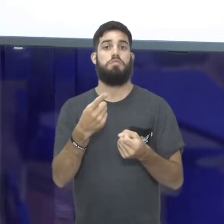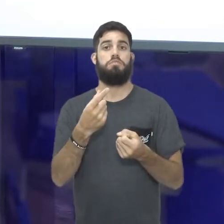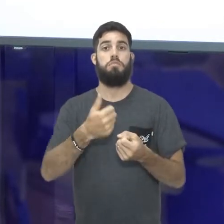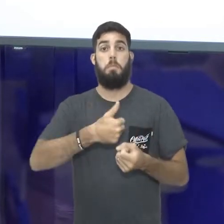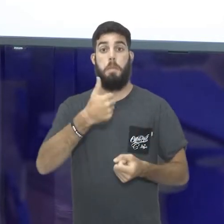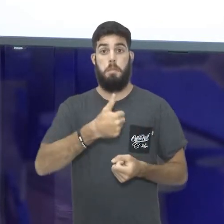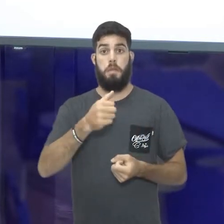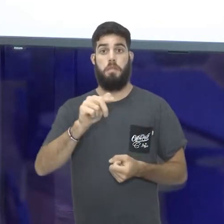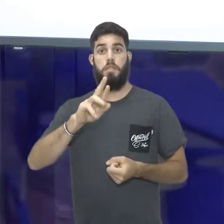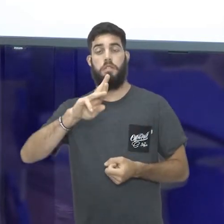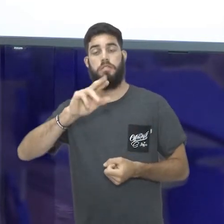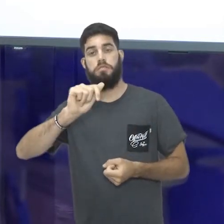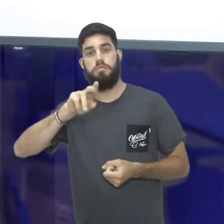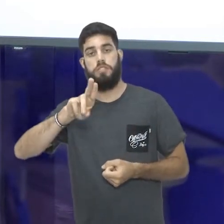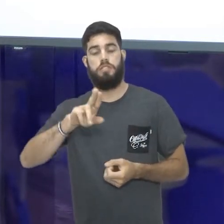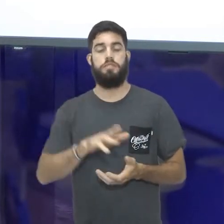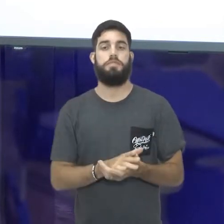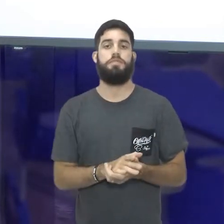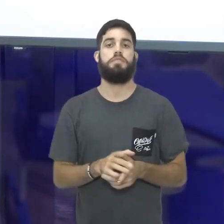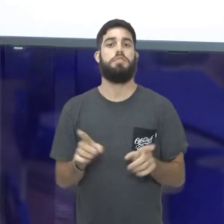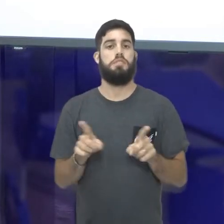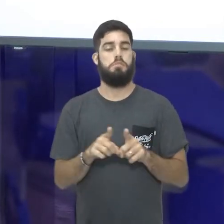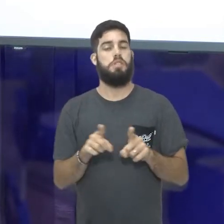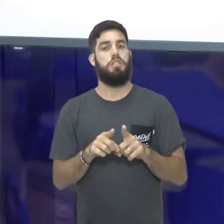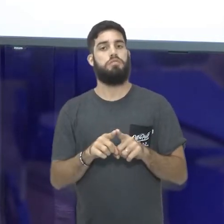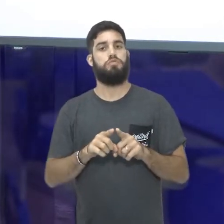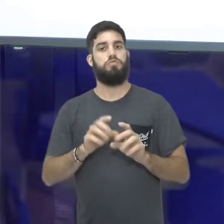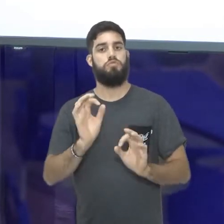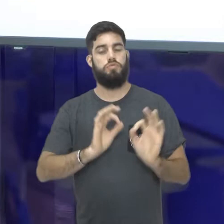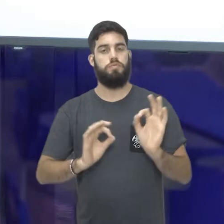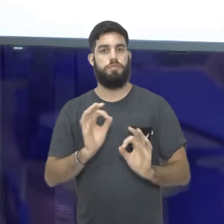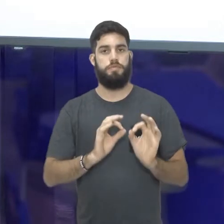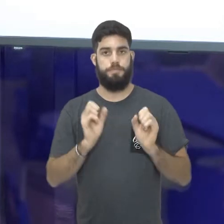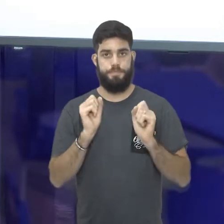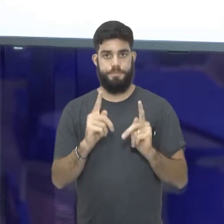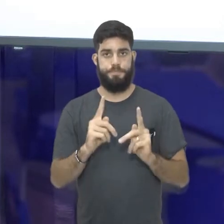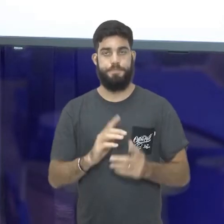linguagem materna para a algébrica, como a resolução dos sistemas.